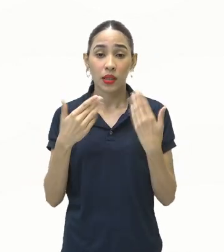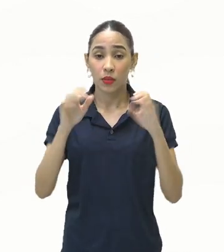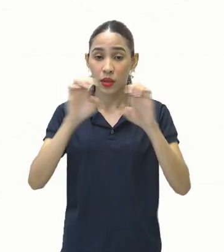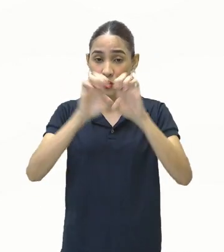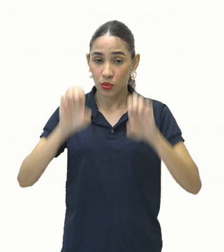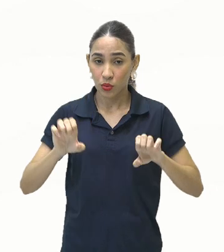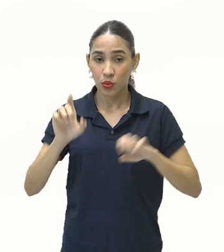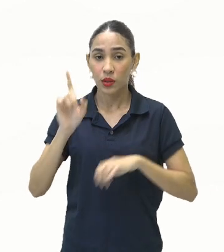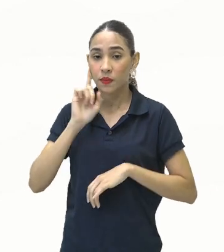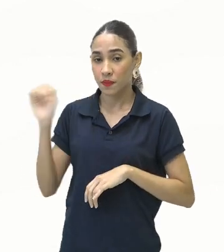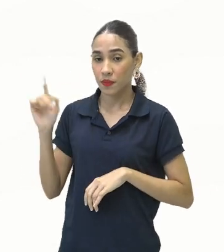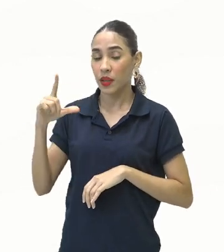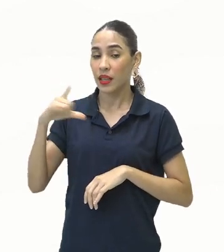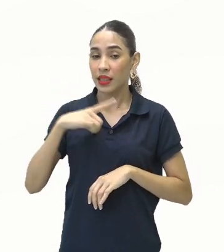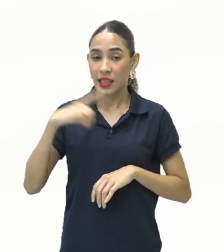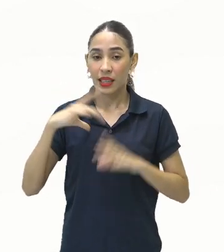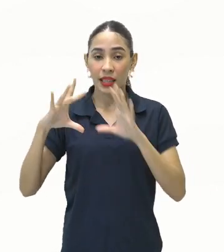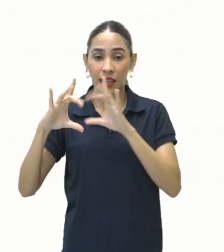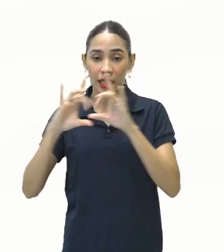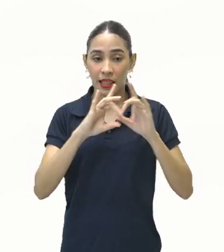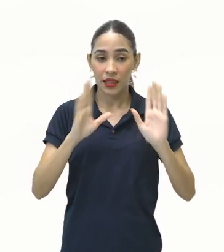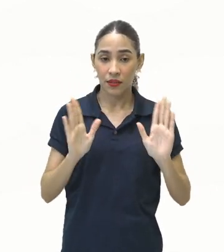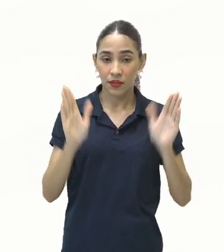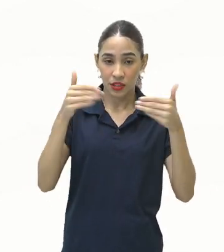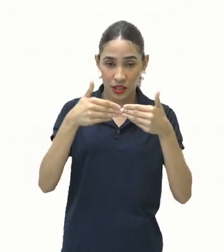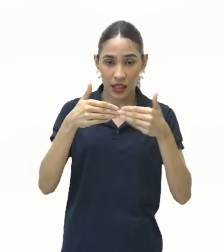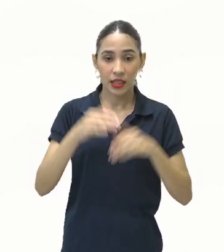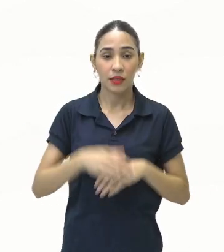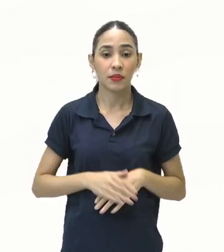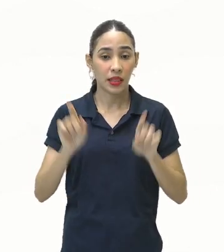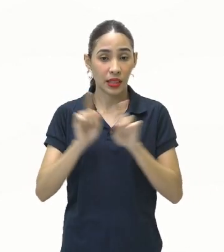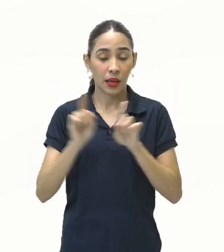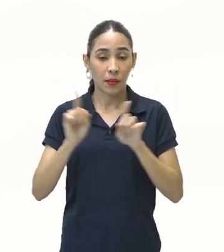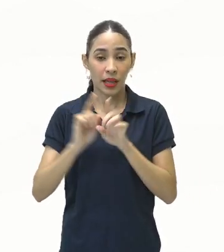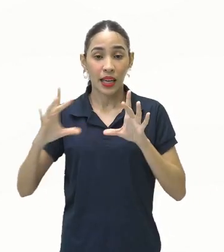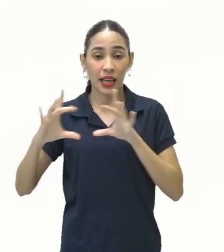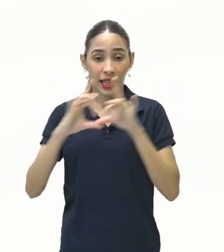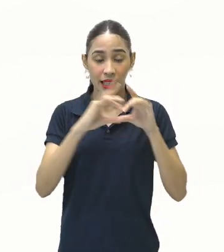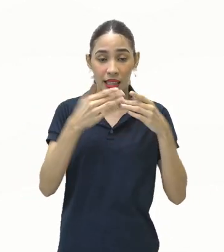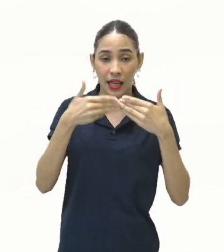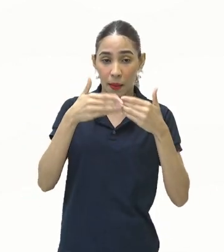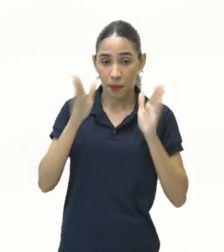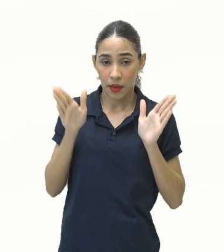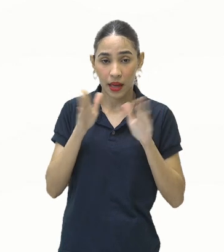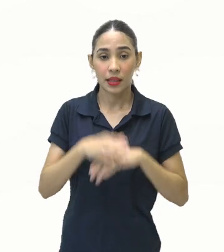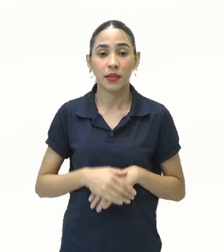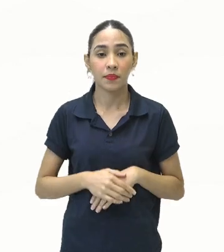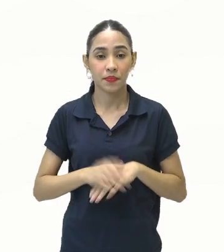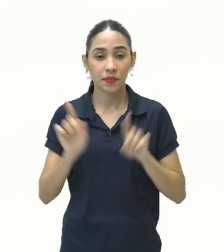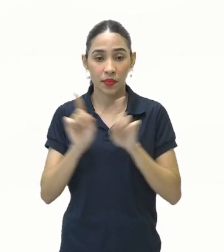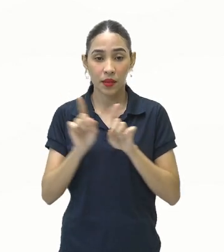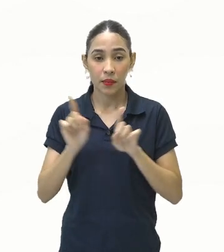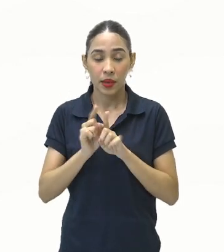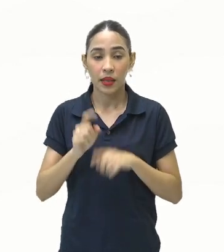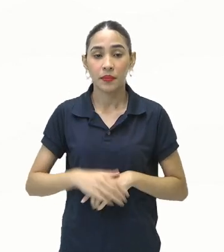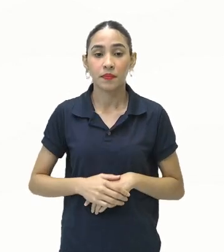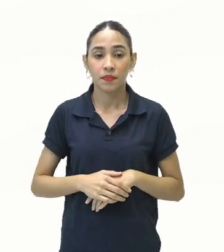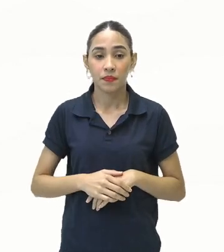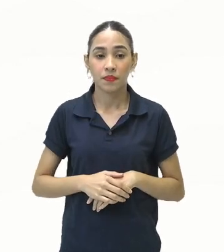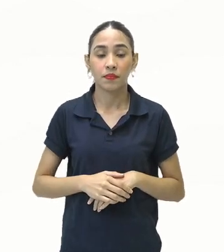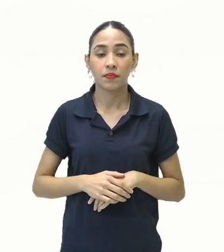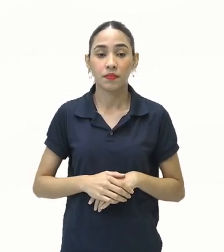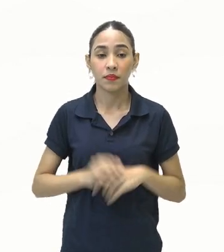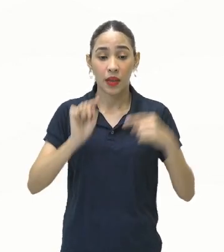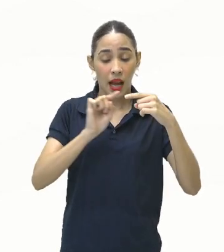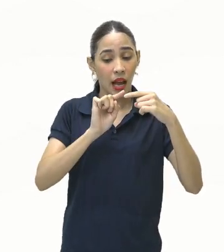da penicilina tem cadeias fechadas, tem cadeias abertas, tem cadeias aqui que